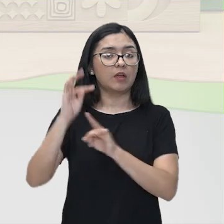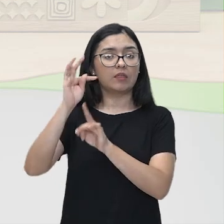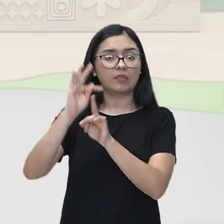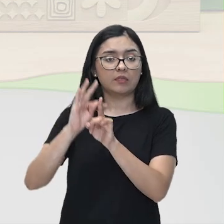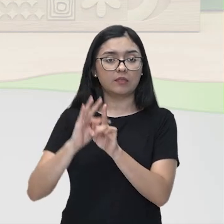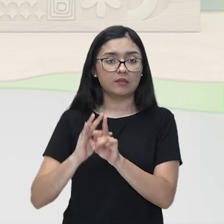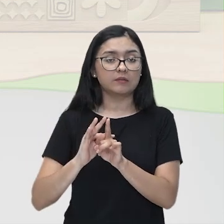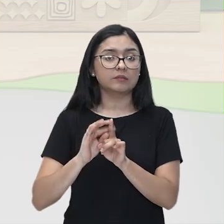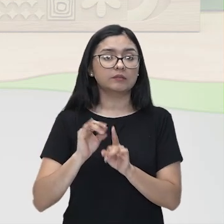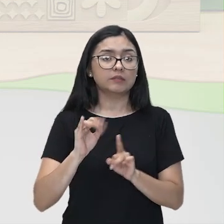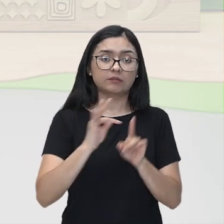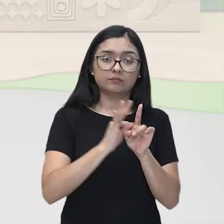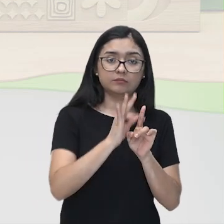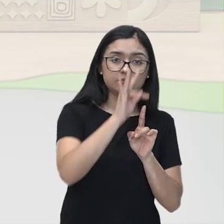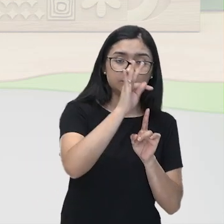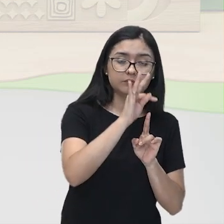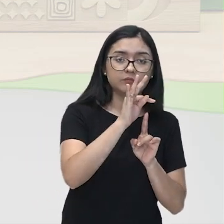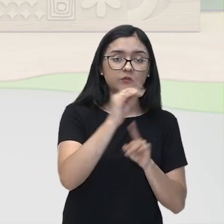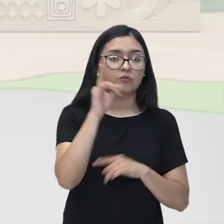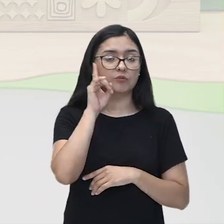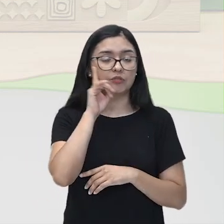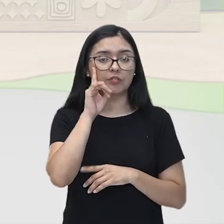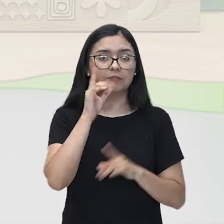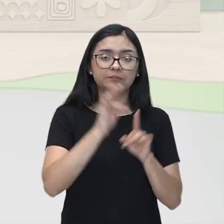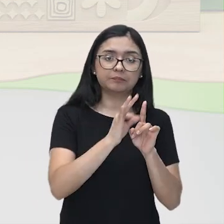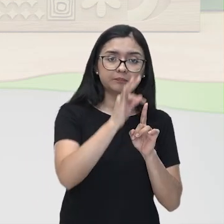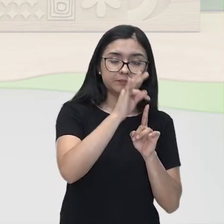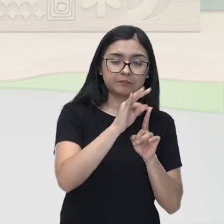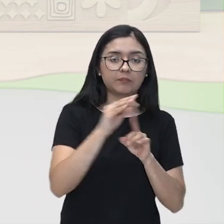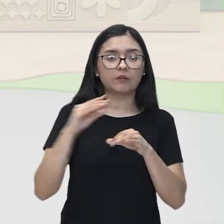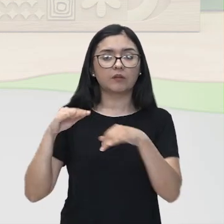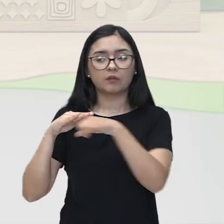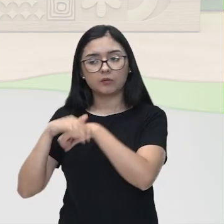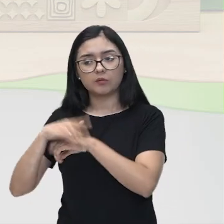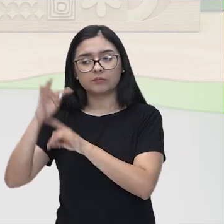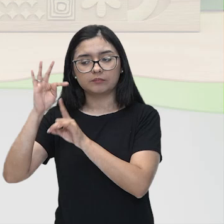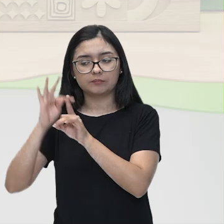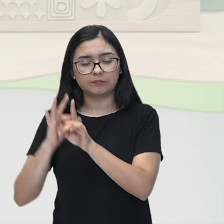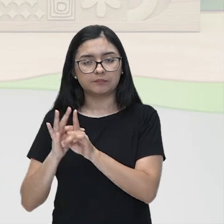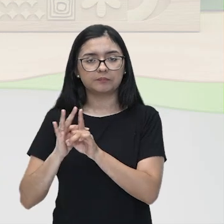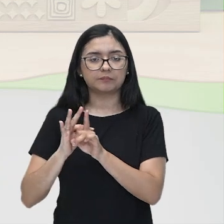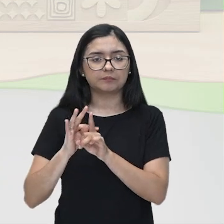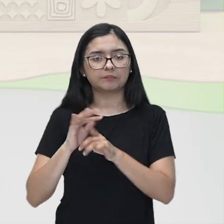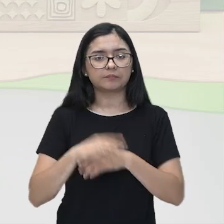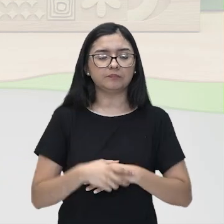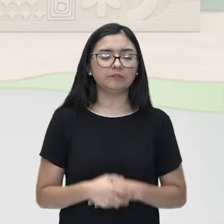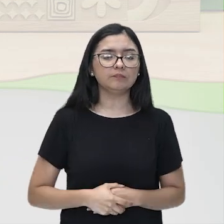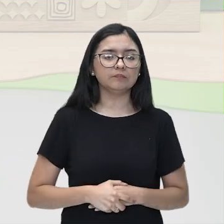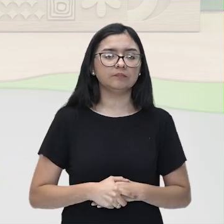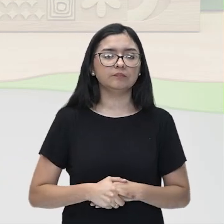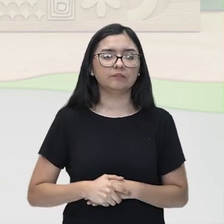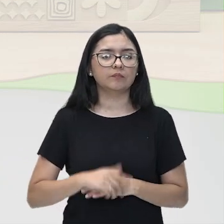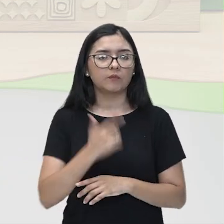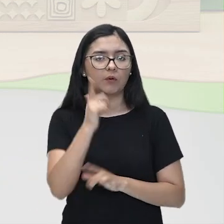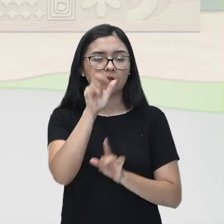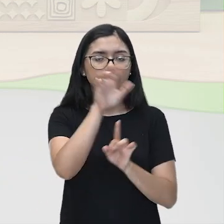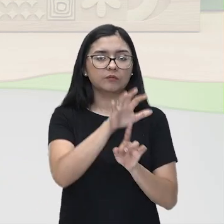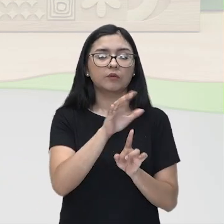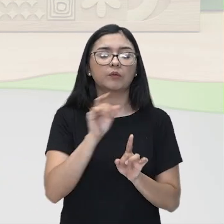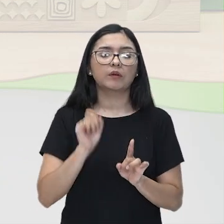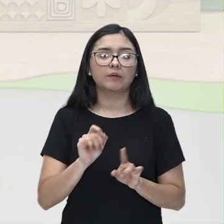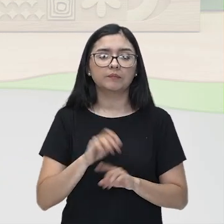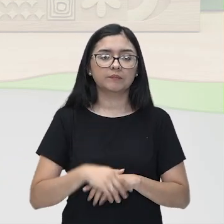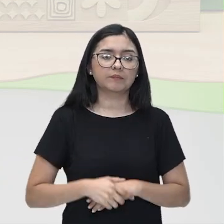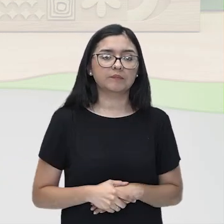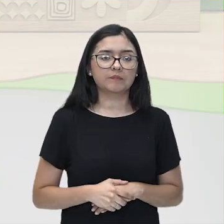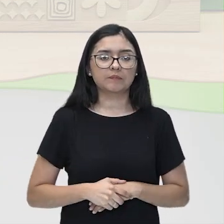temperatura aumentada também durante o dia, outra coisa que outro ciclo que é influenciado, por exemplo,